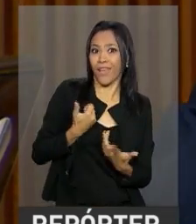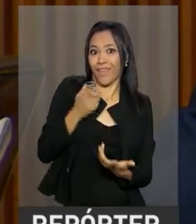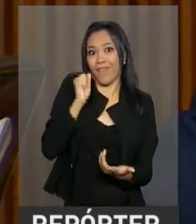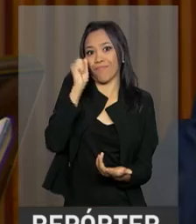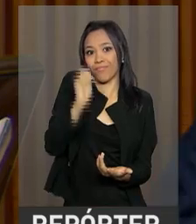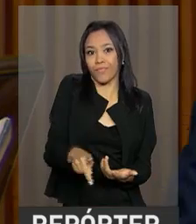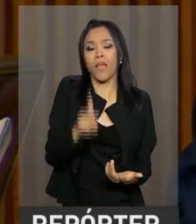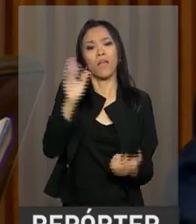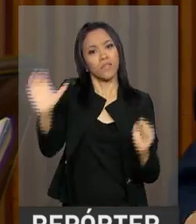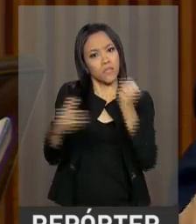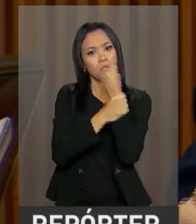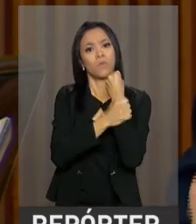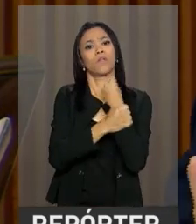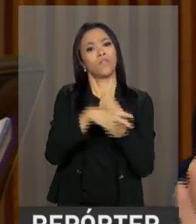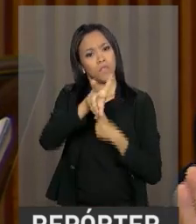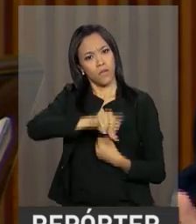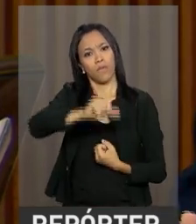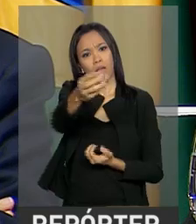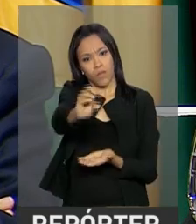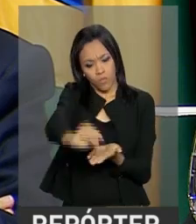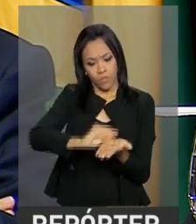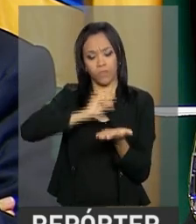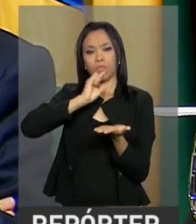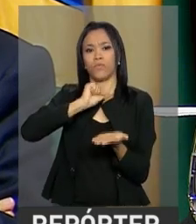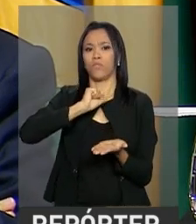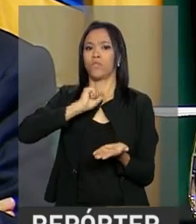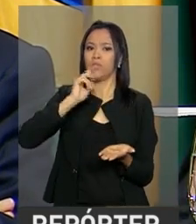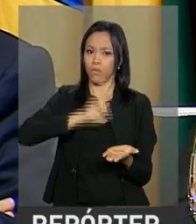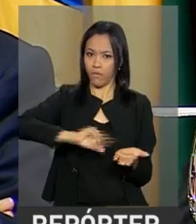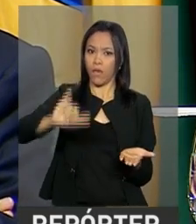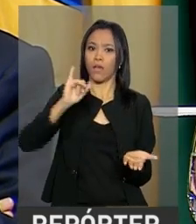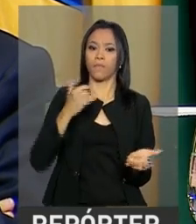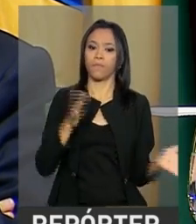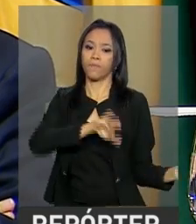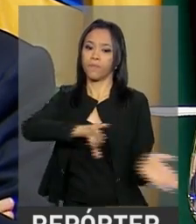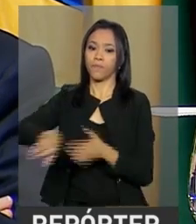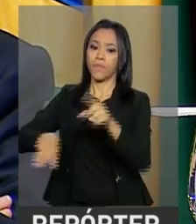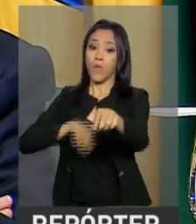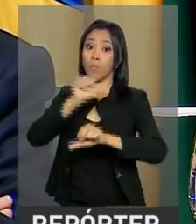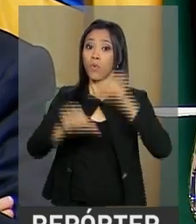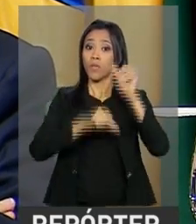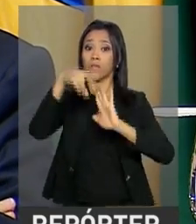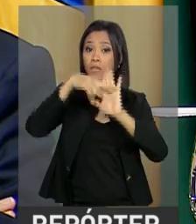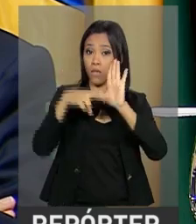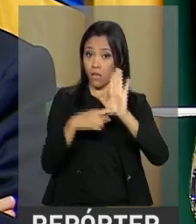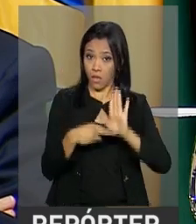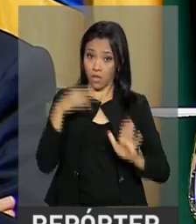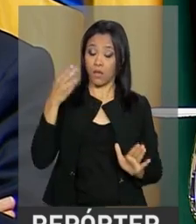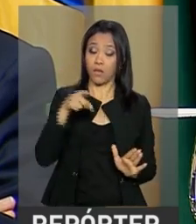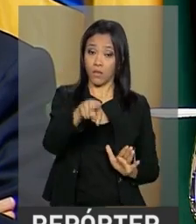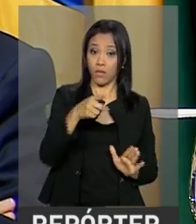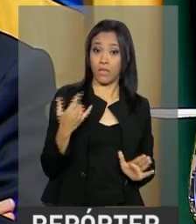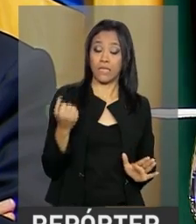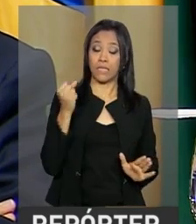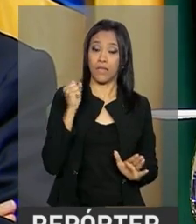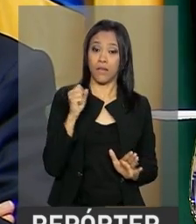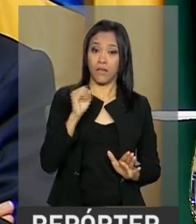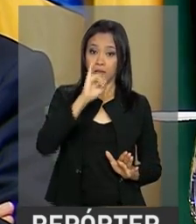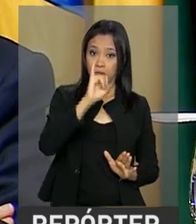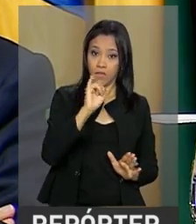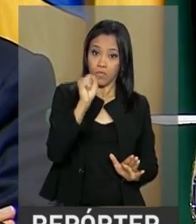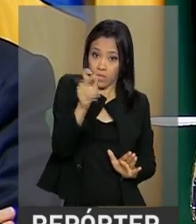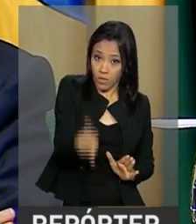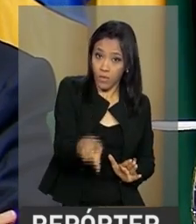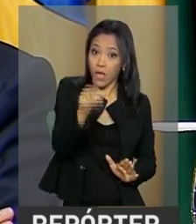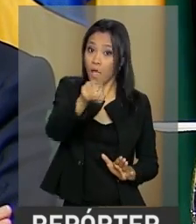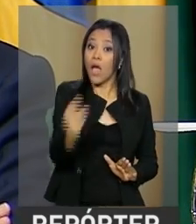é a segurança que ele vai receber aposentadoria reformar hoje a Previdência é a única garantia